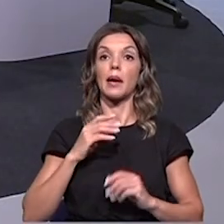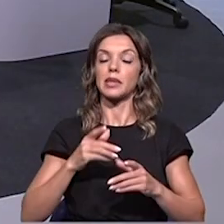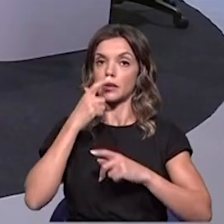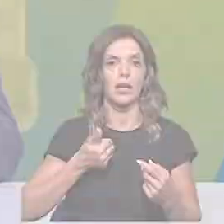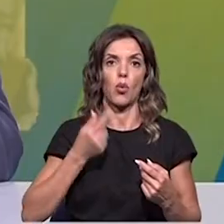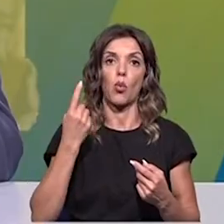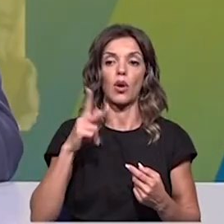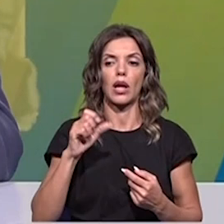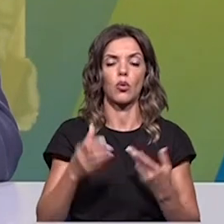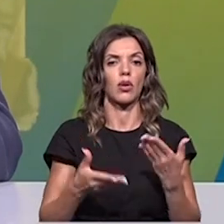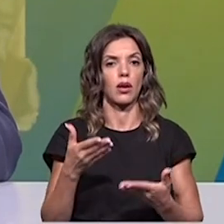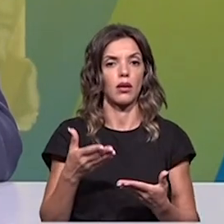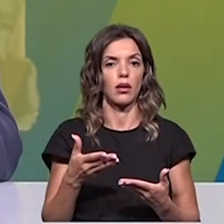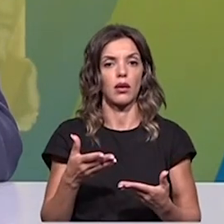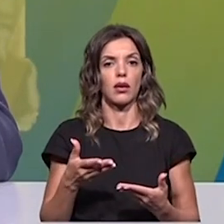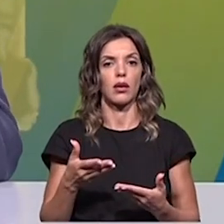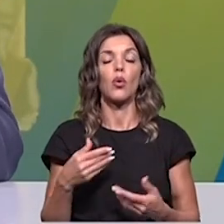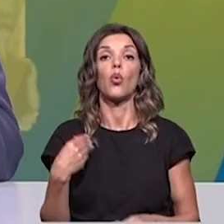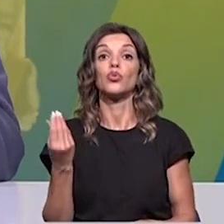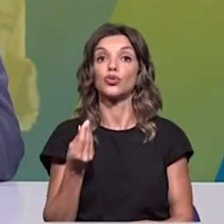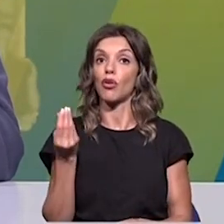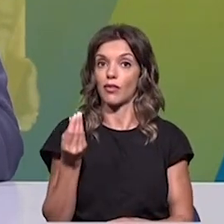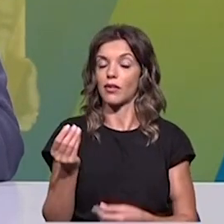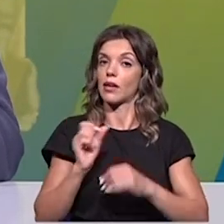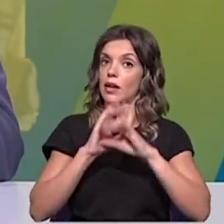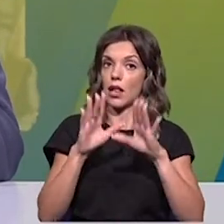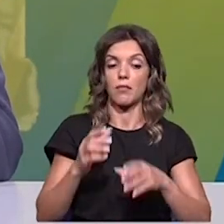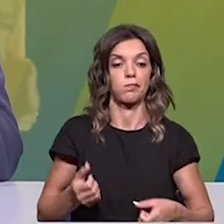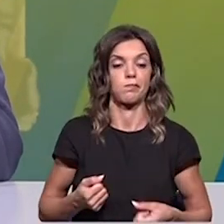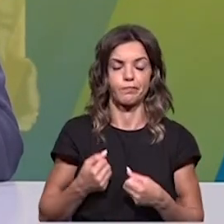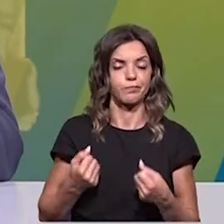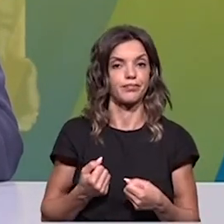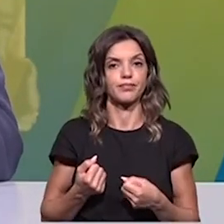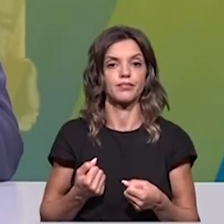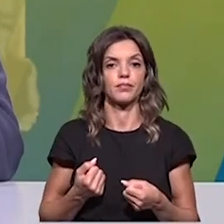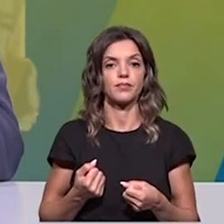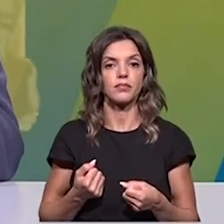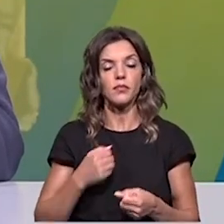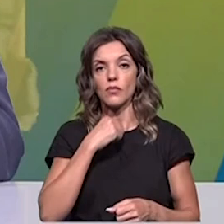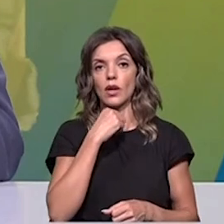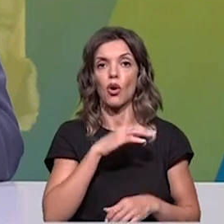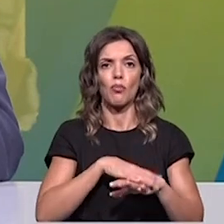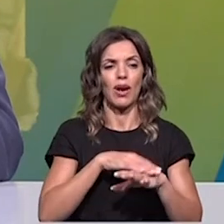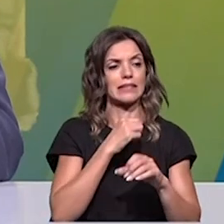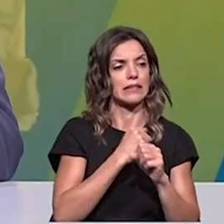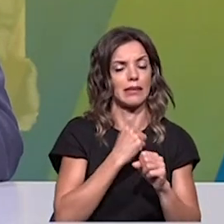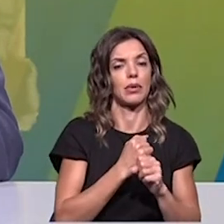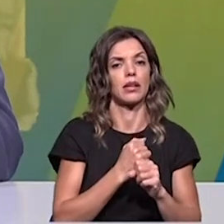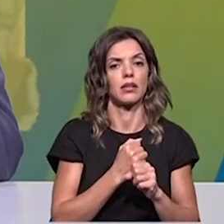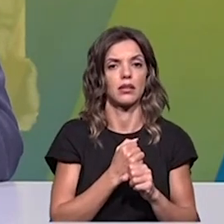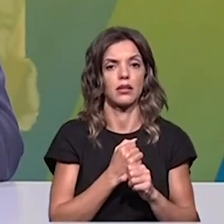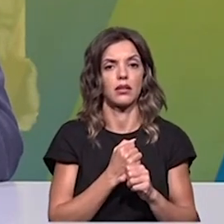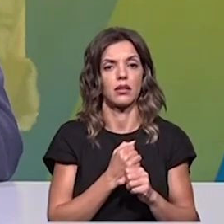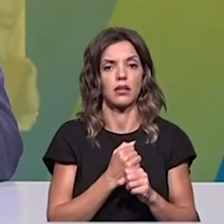valorizados é óbvio jovens se já não conseguem com o fruto do trabalho fruto de um trabalho estava